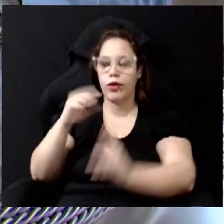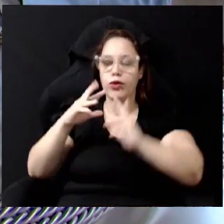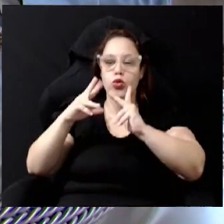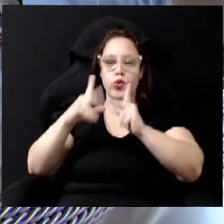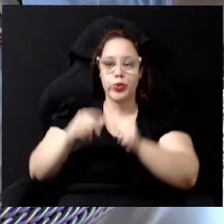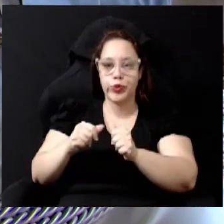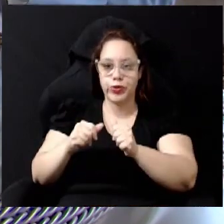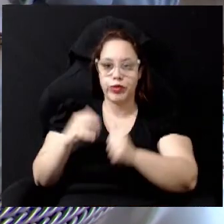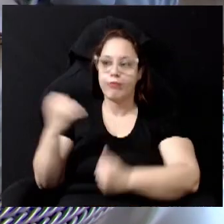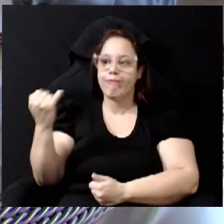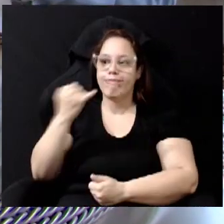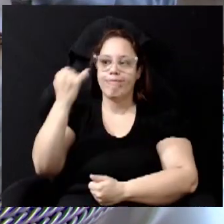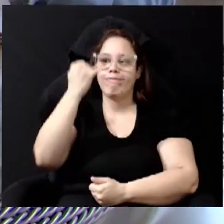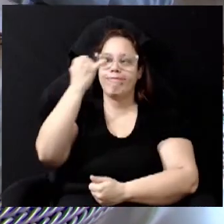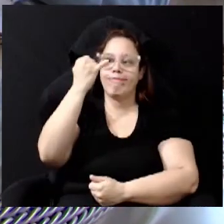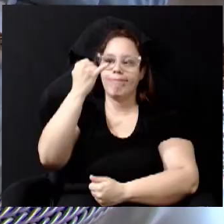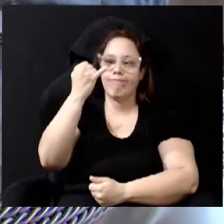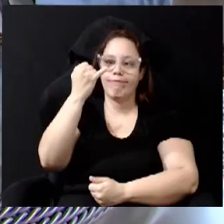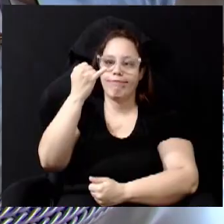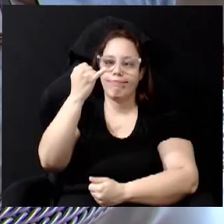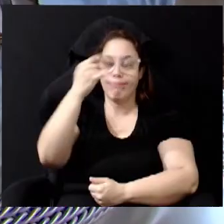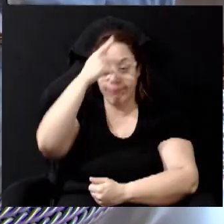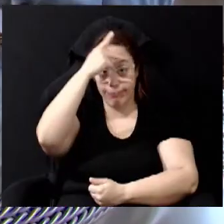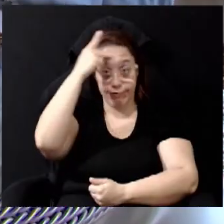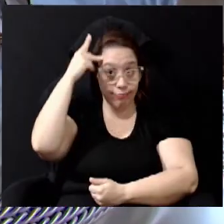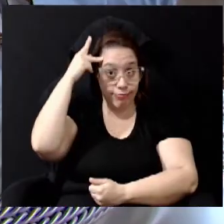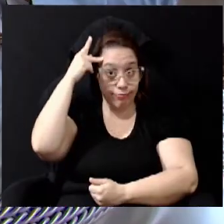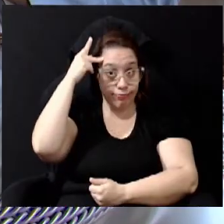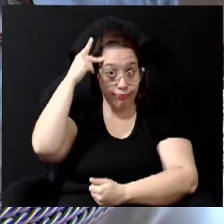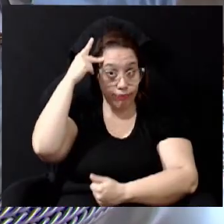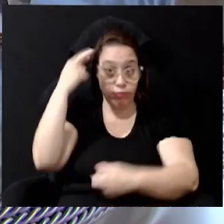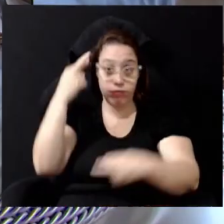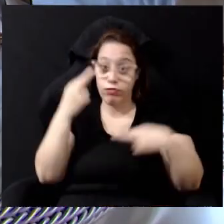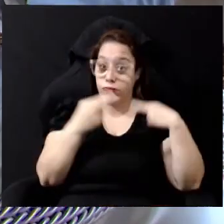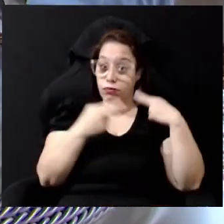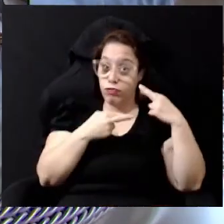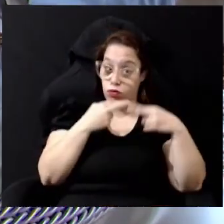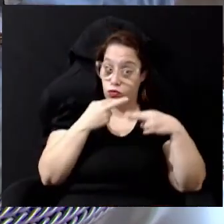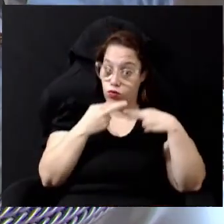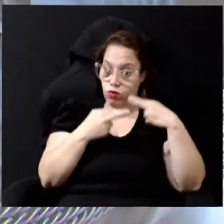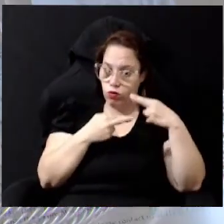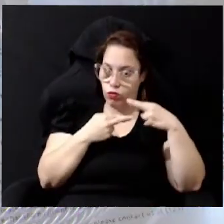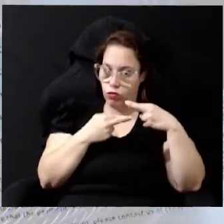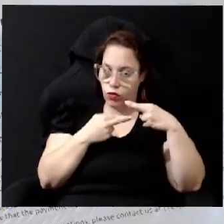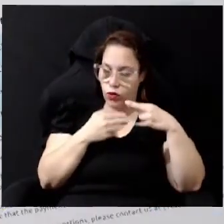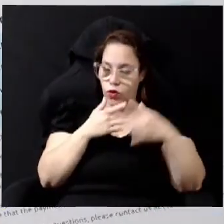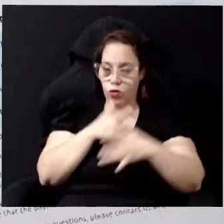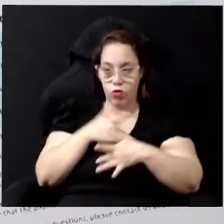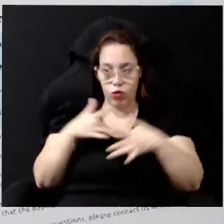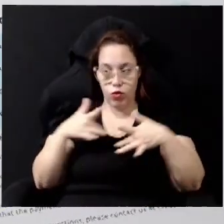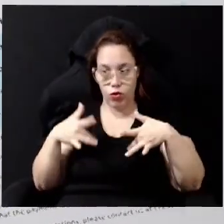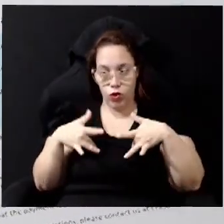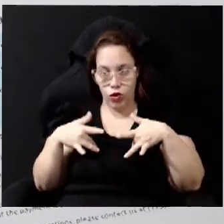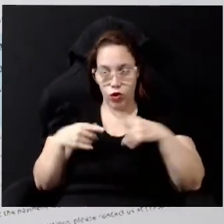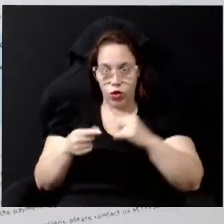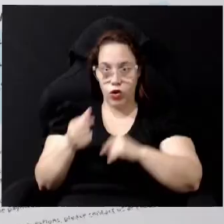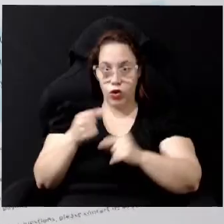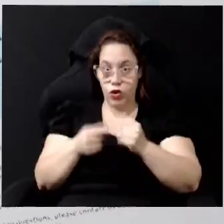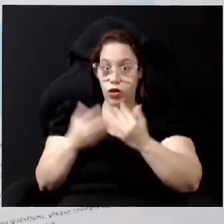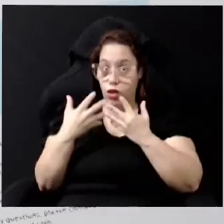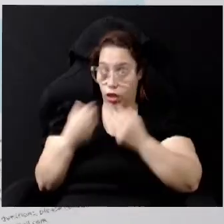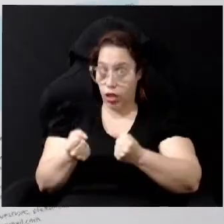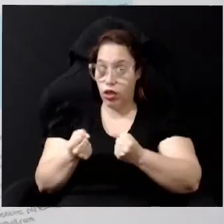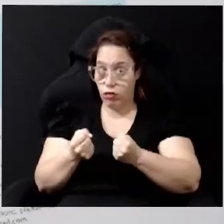importantíssimo que as pessoas tenham uma relação minimamente saudável com os recursos que ganham. É